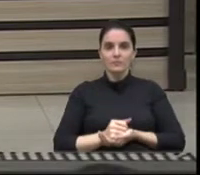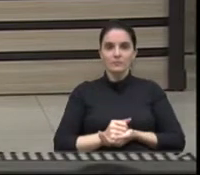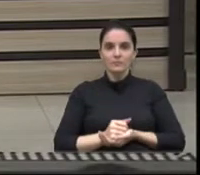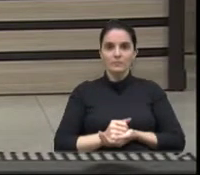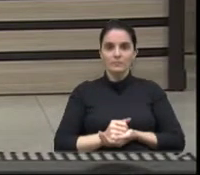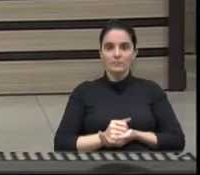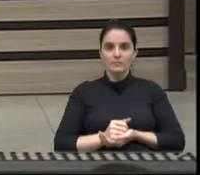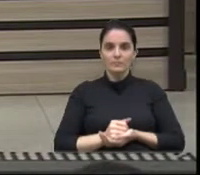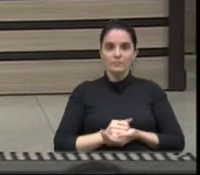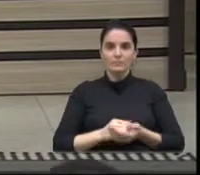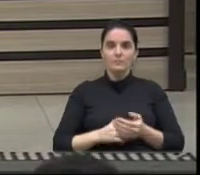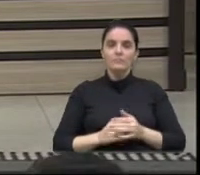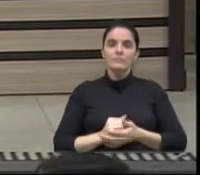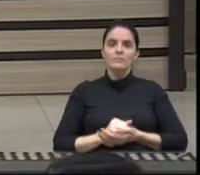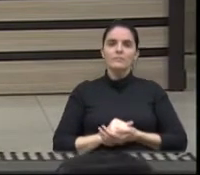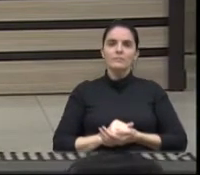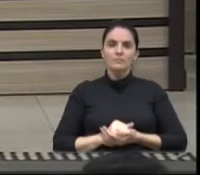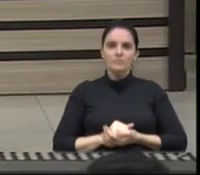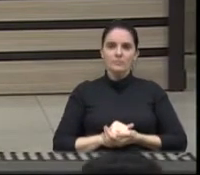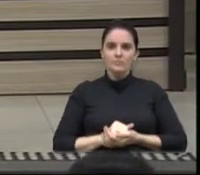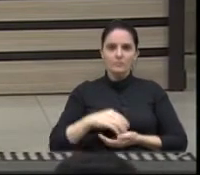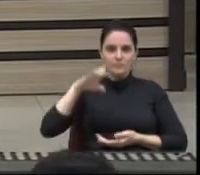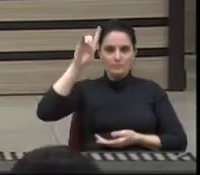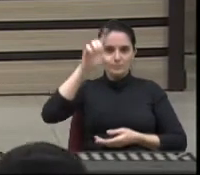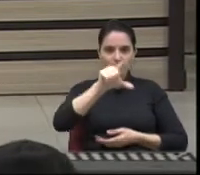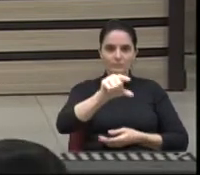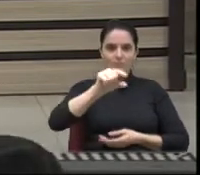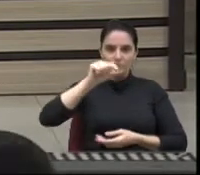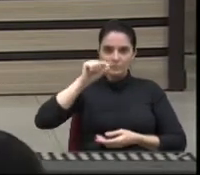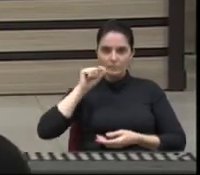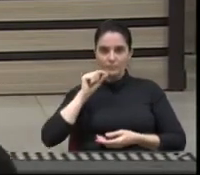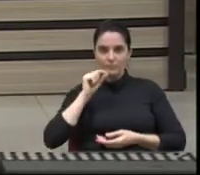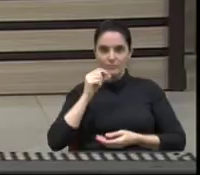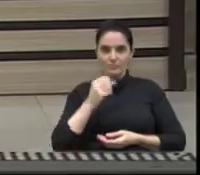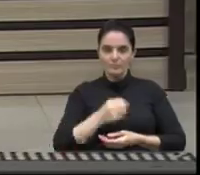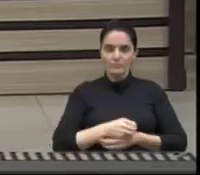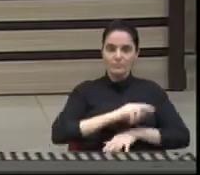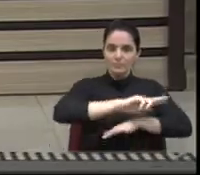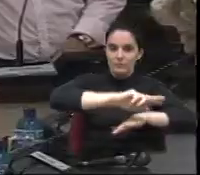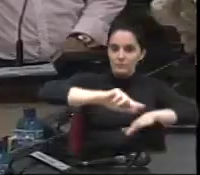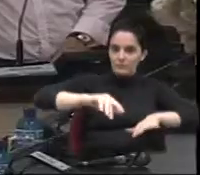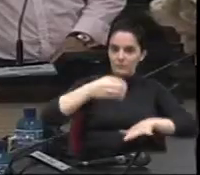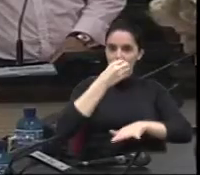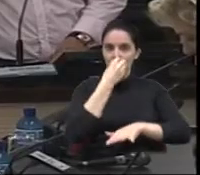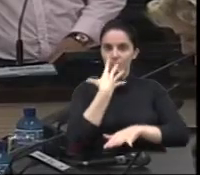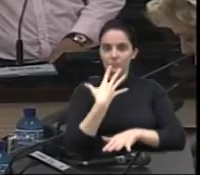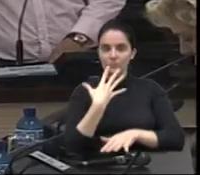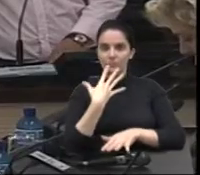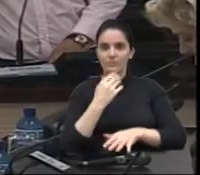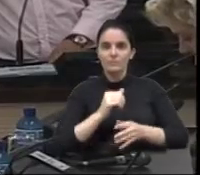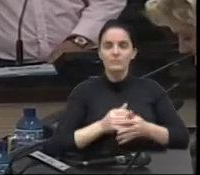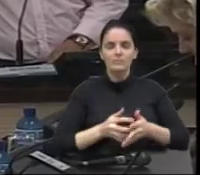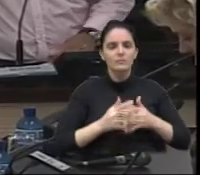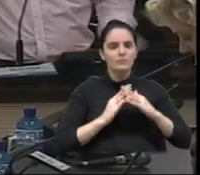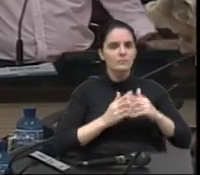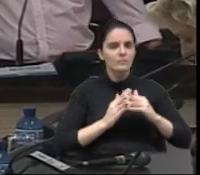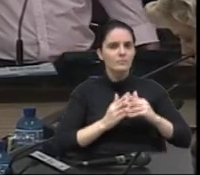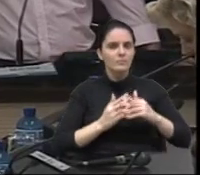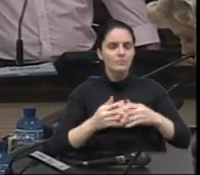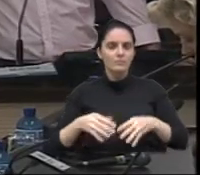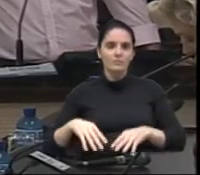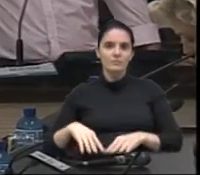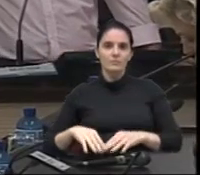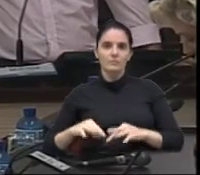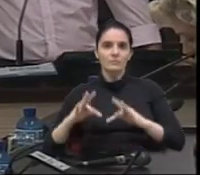Coríntios. Mas Deus escolheu as coisas loucas deste mundo para confundir as sábias, e Deus escolheu as